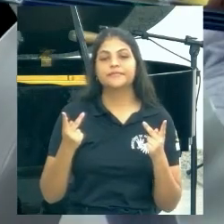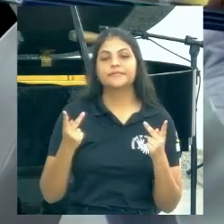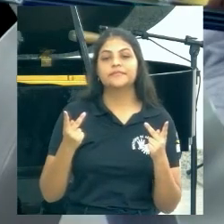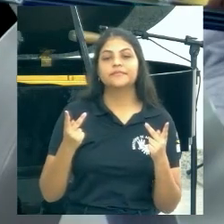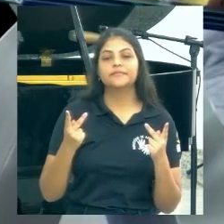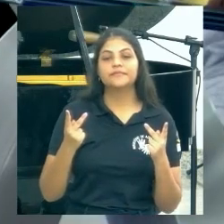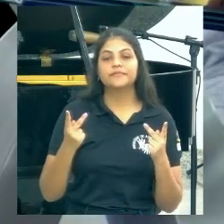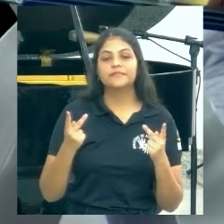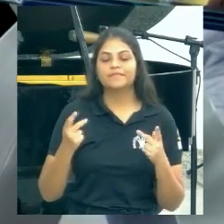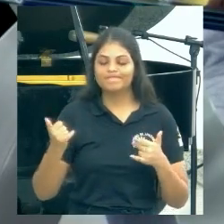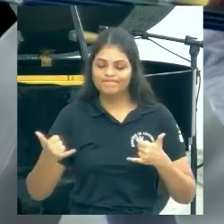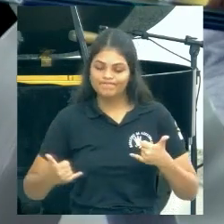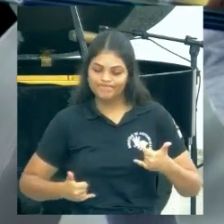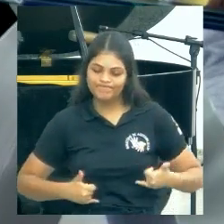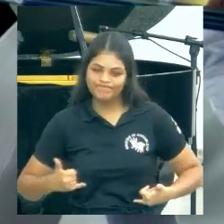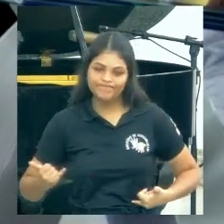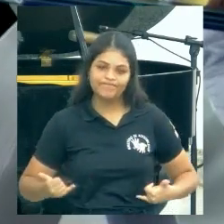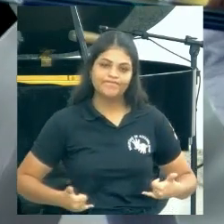do que sofre,